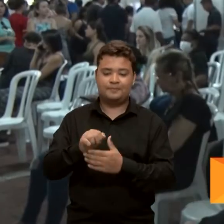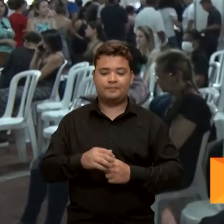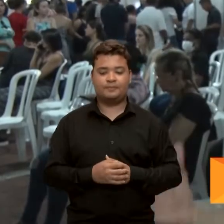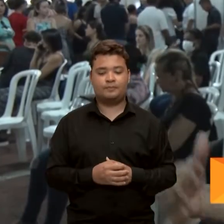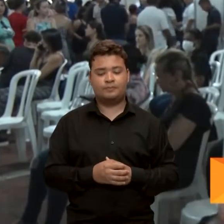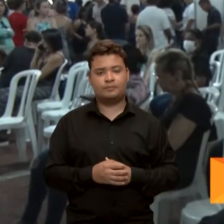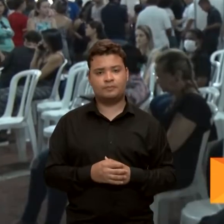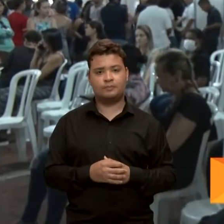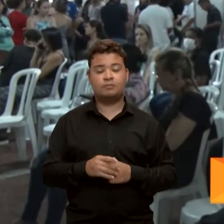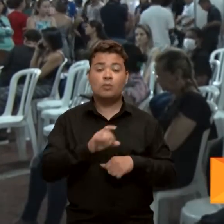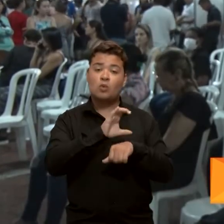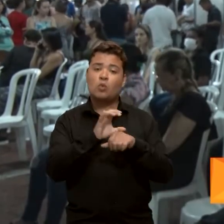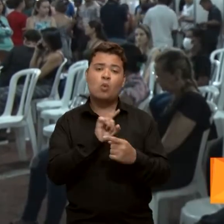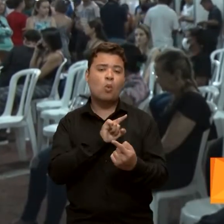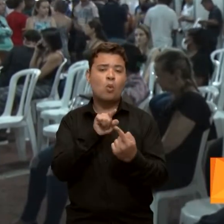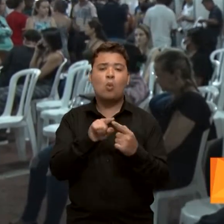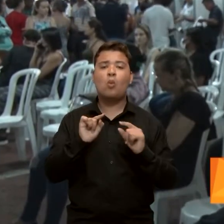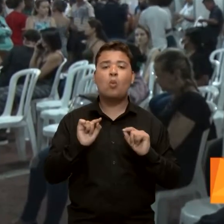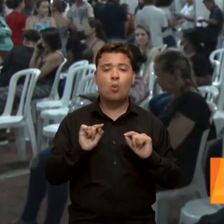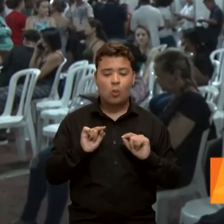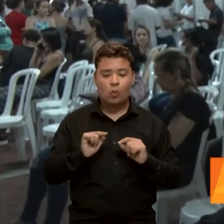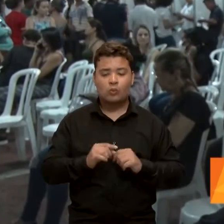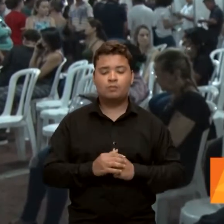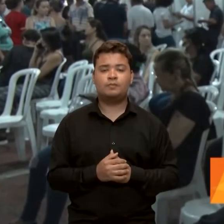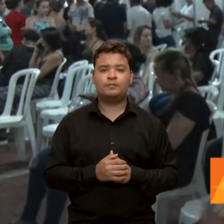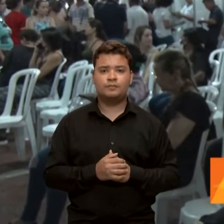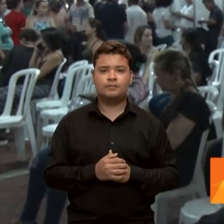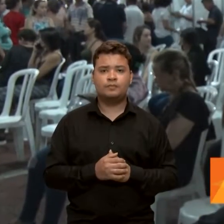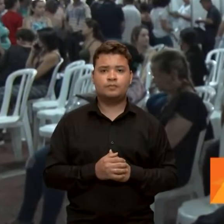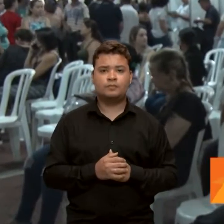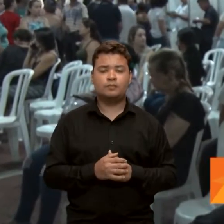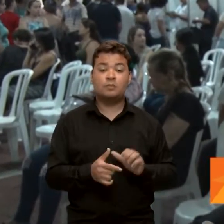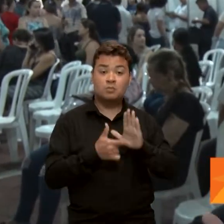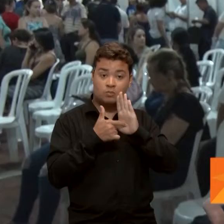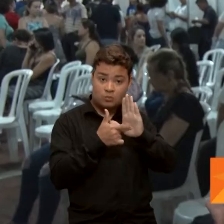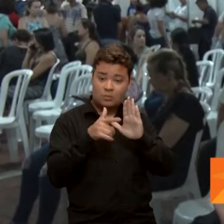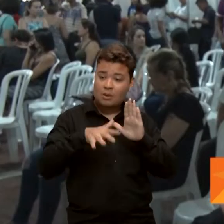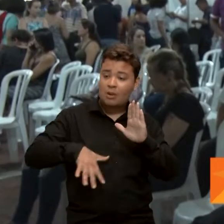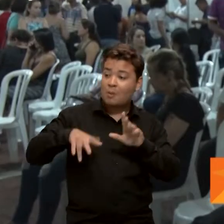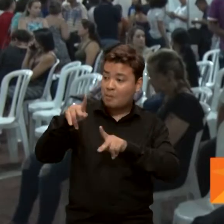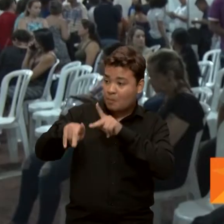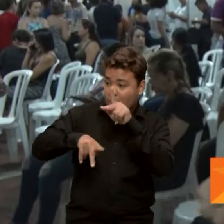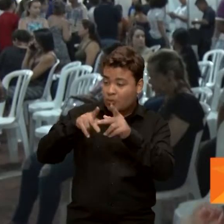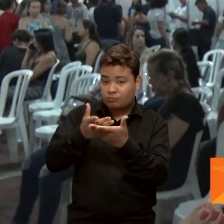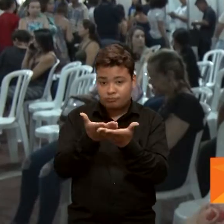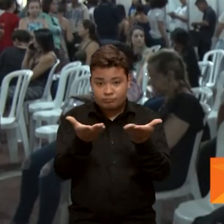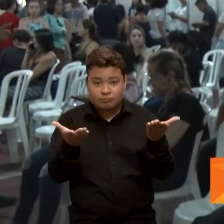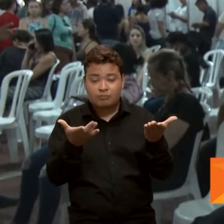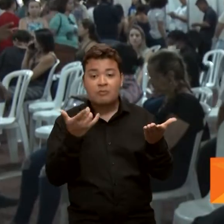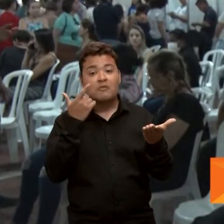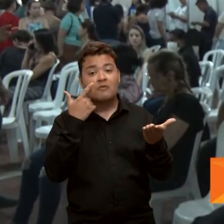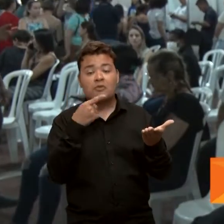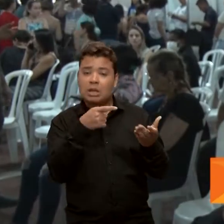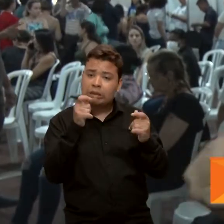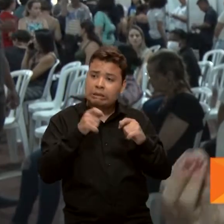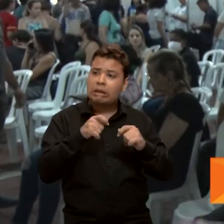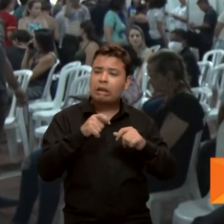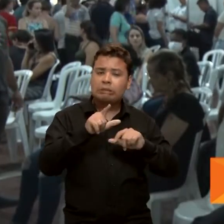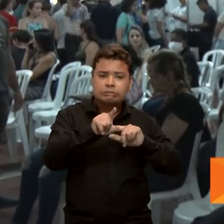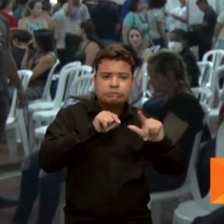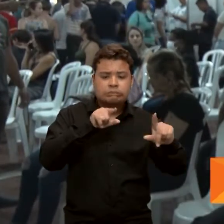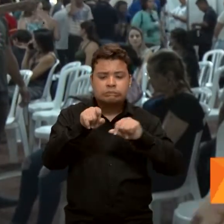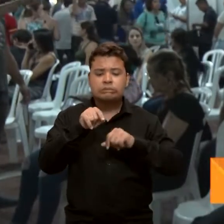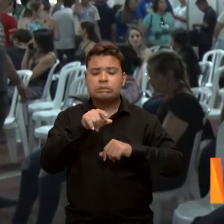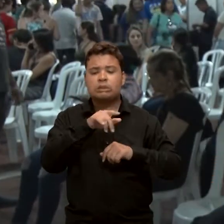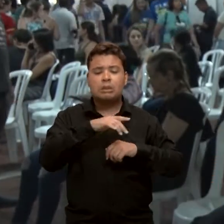ideia aqui dos cursos é exatamente apresentar para a população as opções de